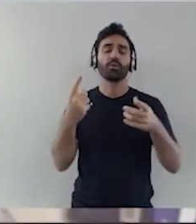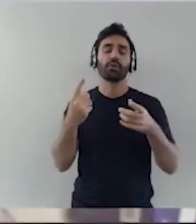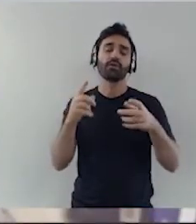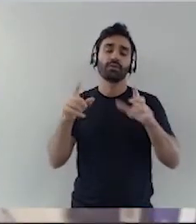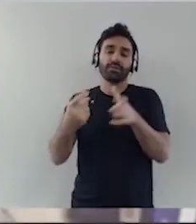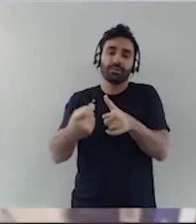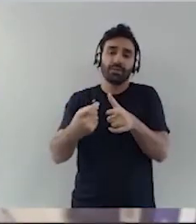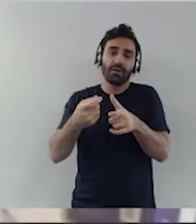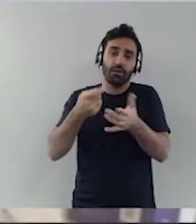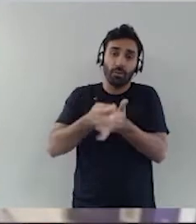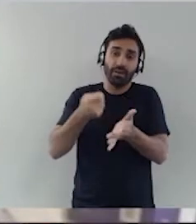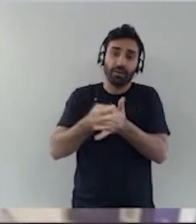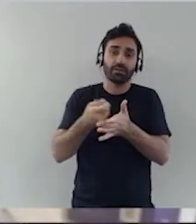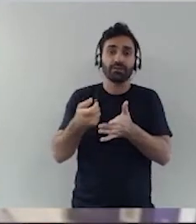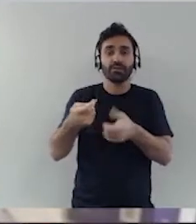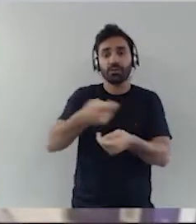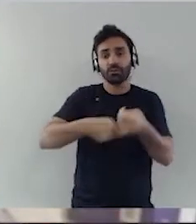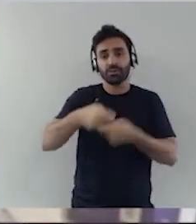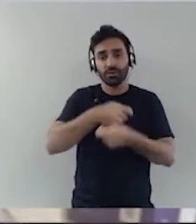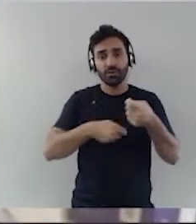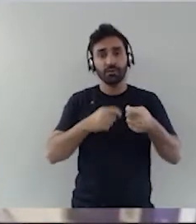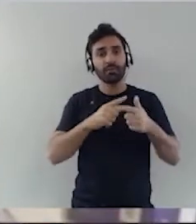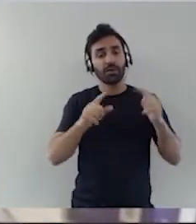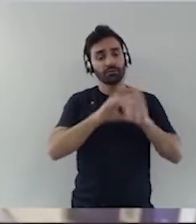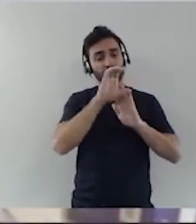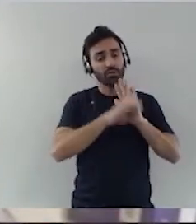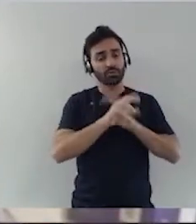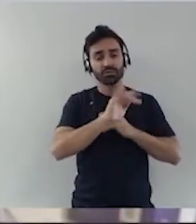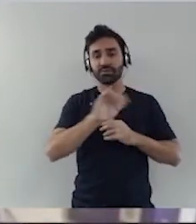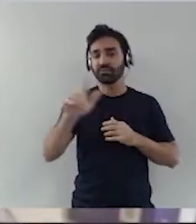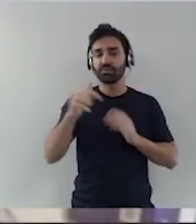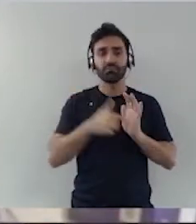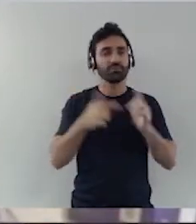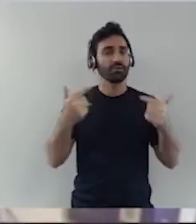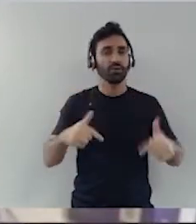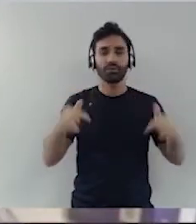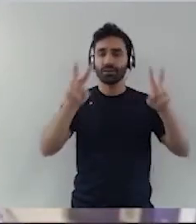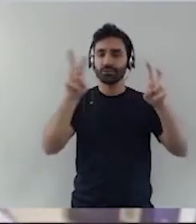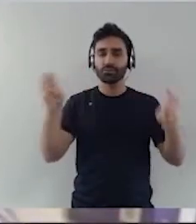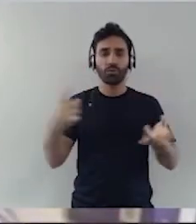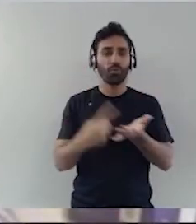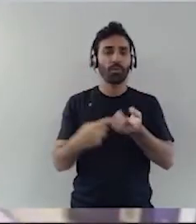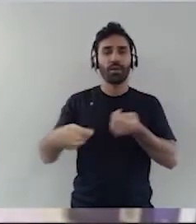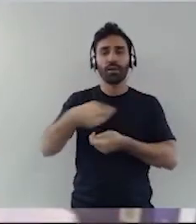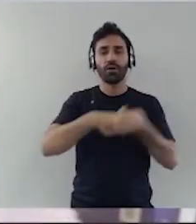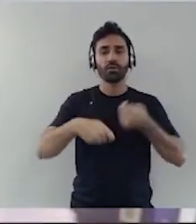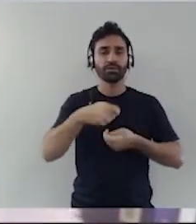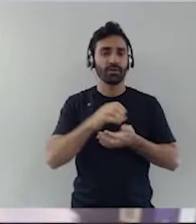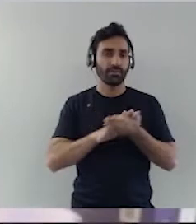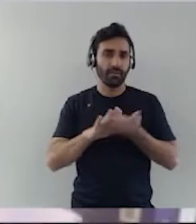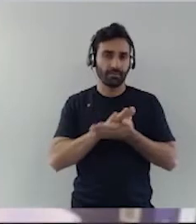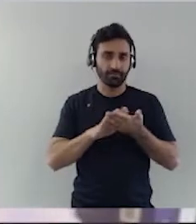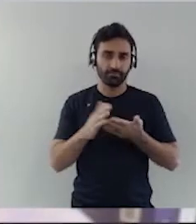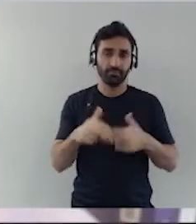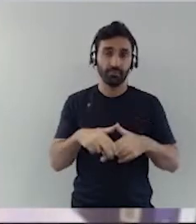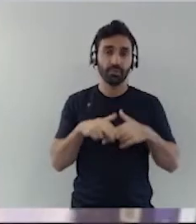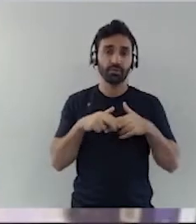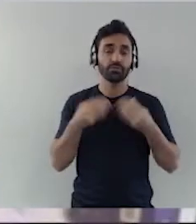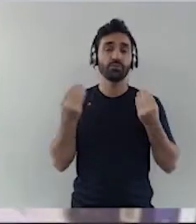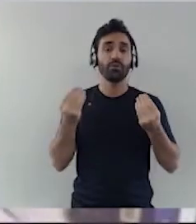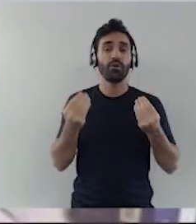que o Código Civil é seco em matéria de contratos, não trata da negociação, e aí ele provoca. Então, como poderia tratar